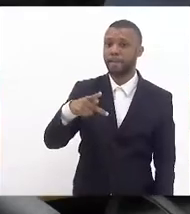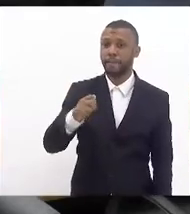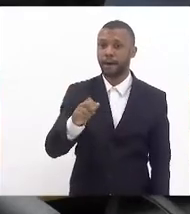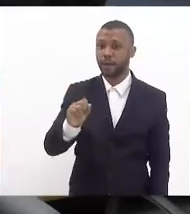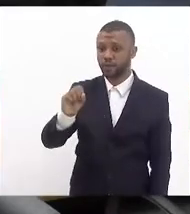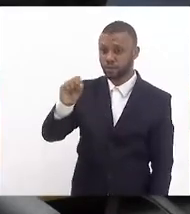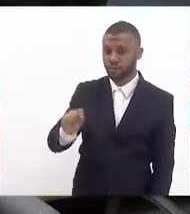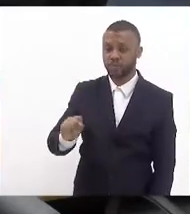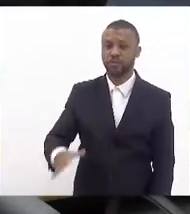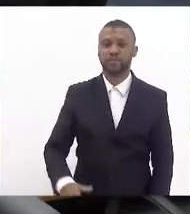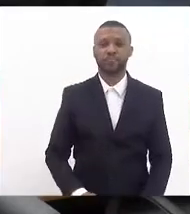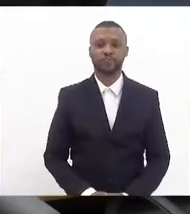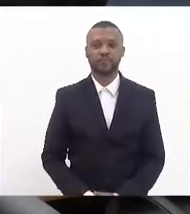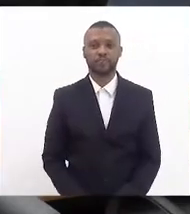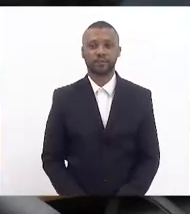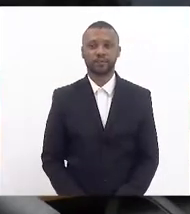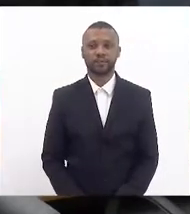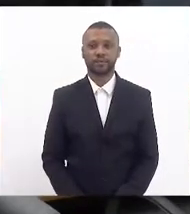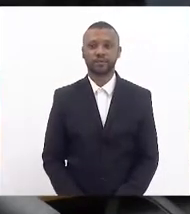Deputada Alana Passos.